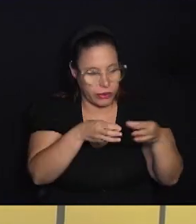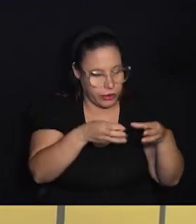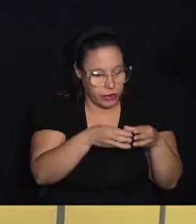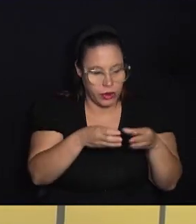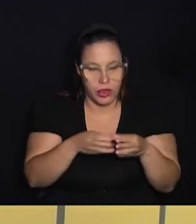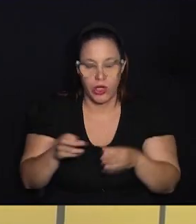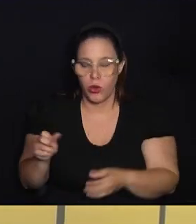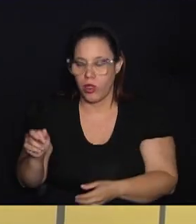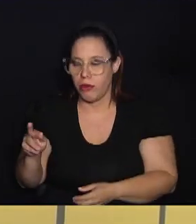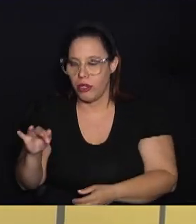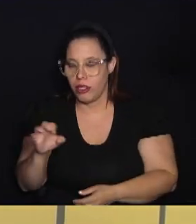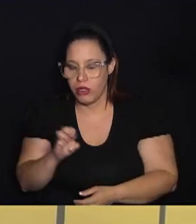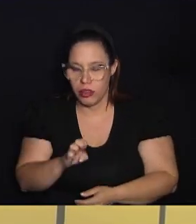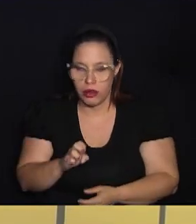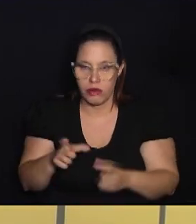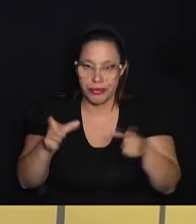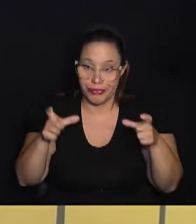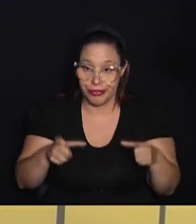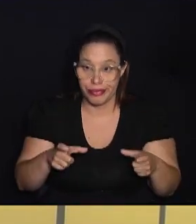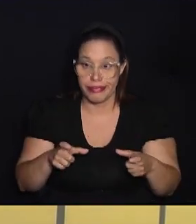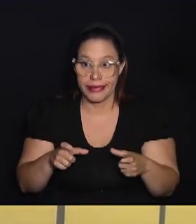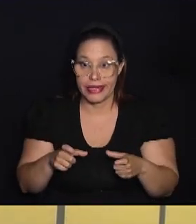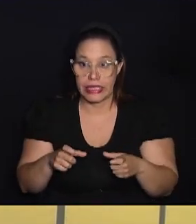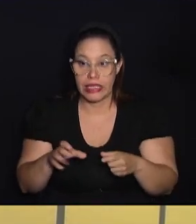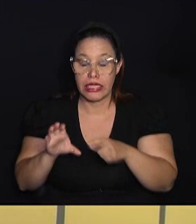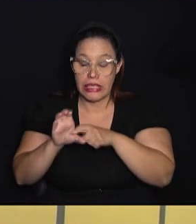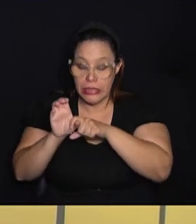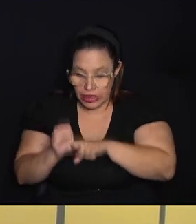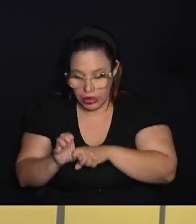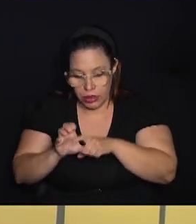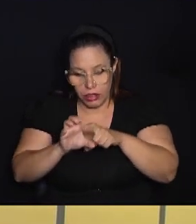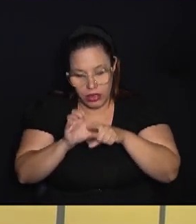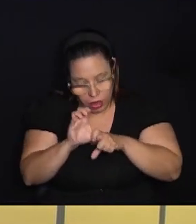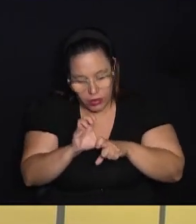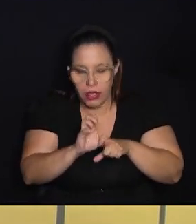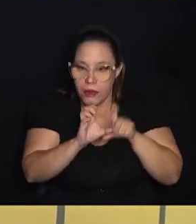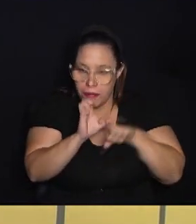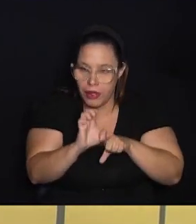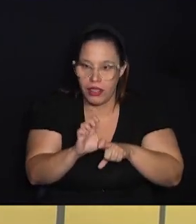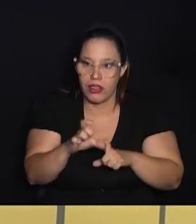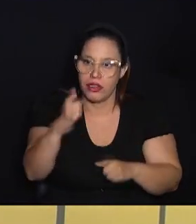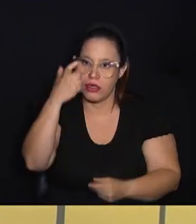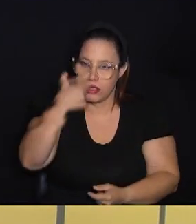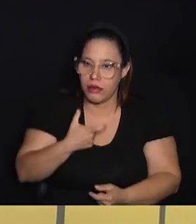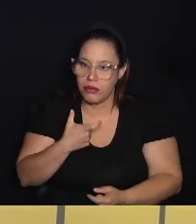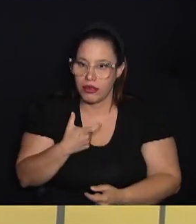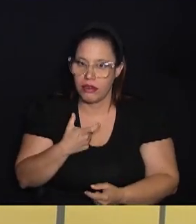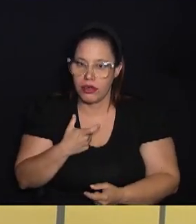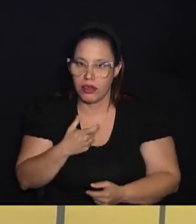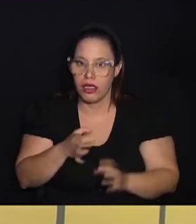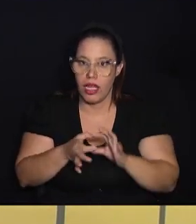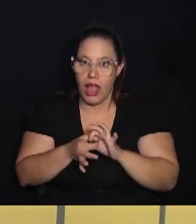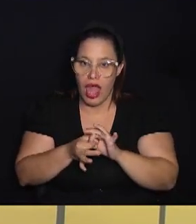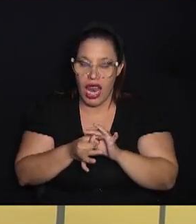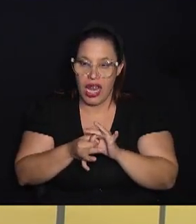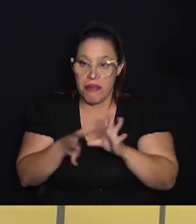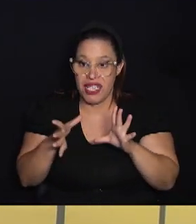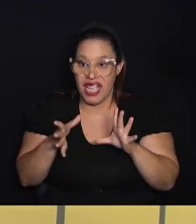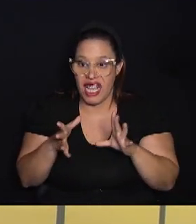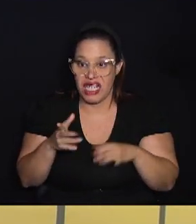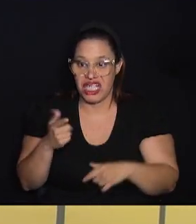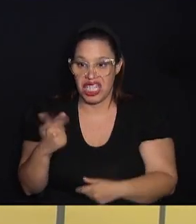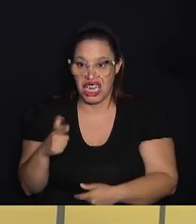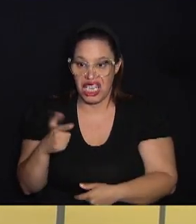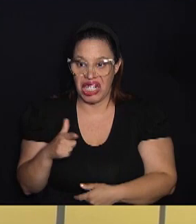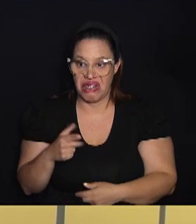ambiente essas coisas também dependem de mim de certa forma e as pessoas gostam de liberdade sem responsabilidade né e